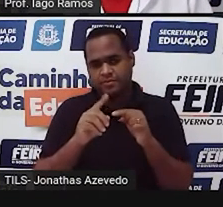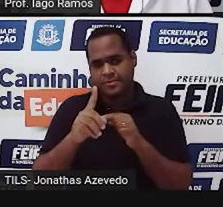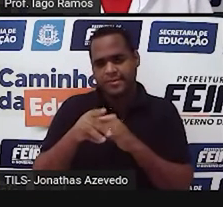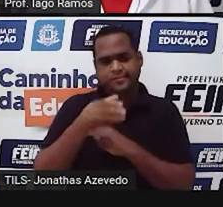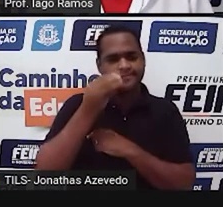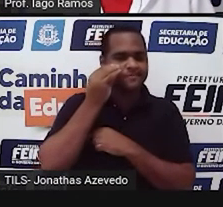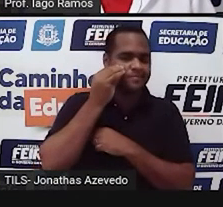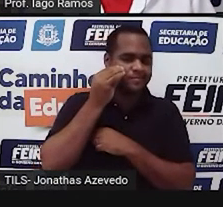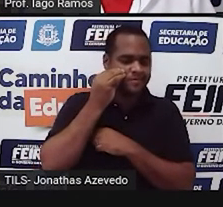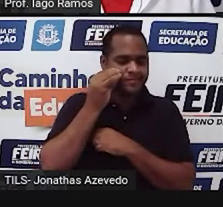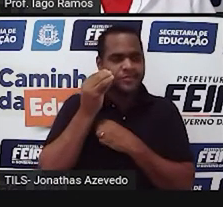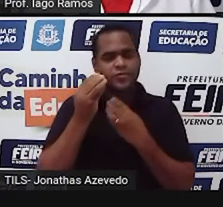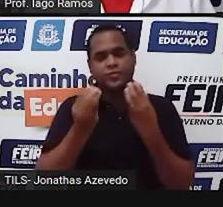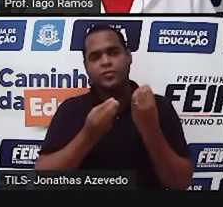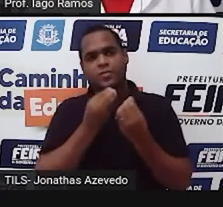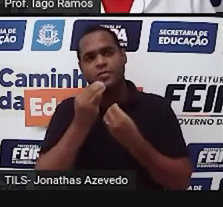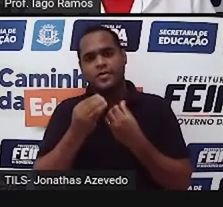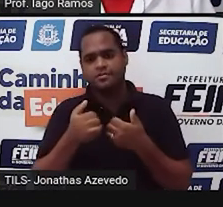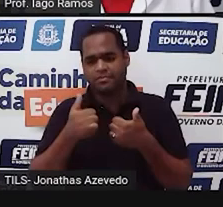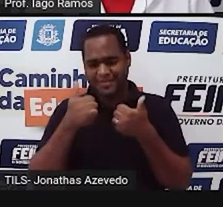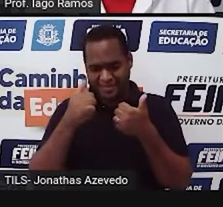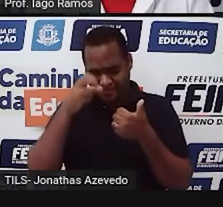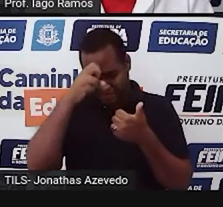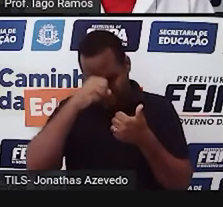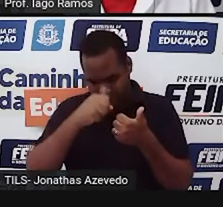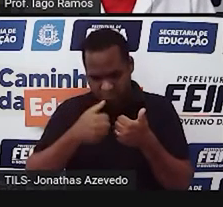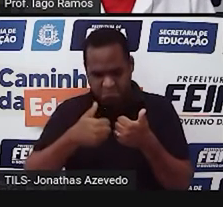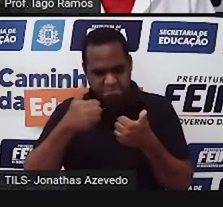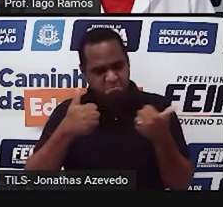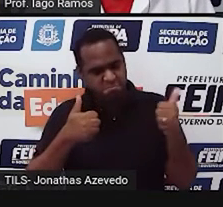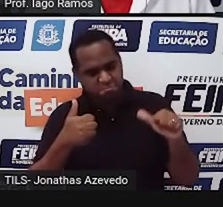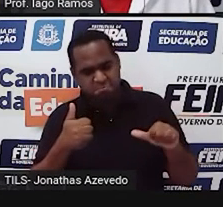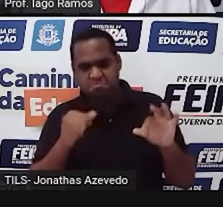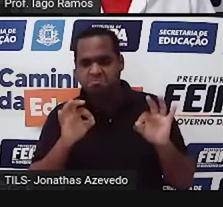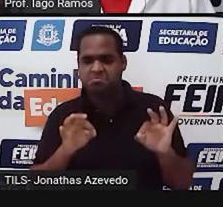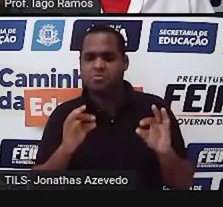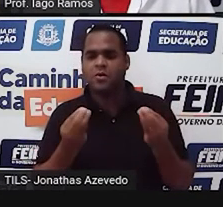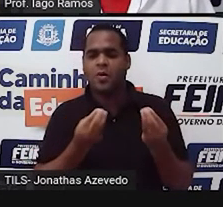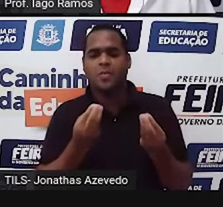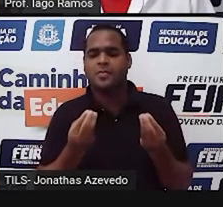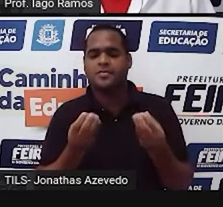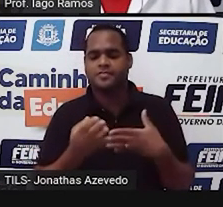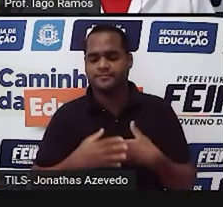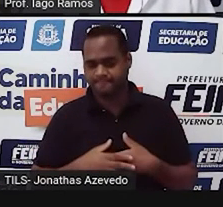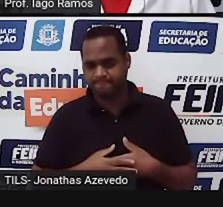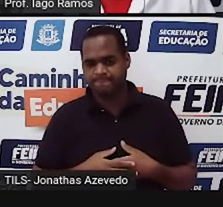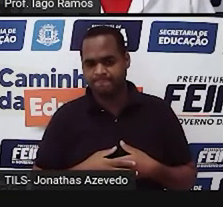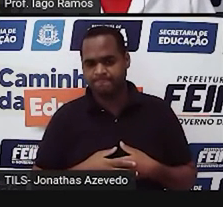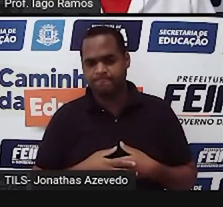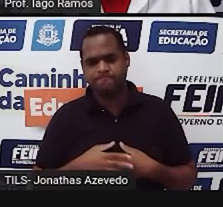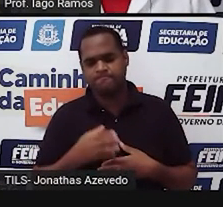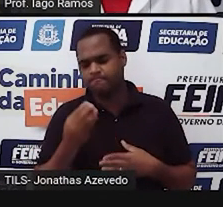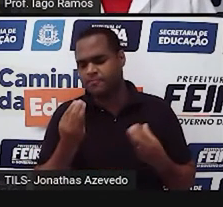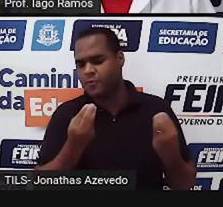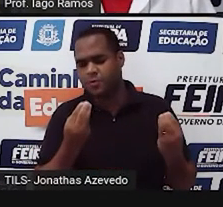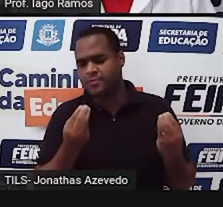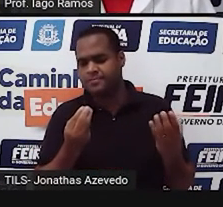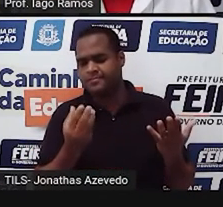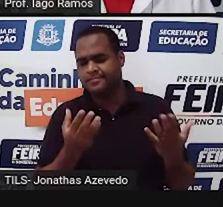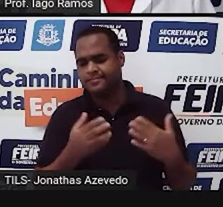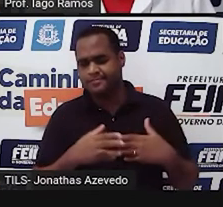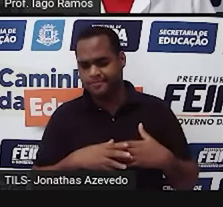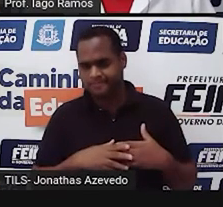testar né vamos ver o que que a gente conseguiu entender esse a gente entendeu direitinho tá bom E como é que a gente vai fazer isso